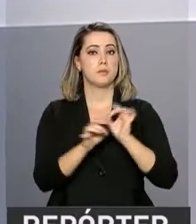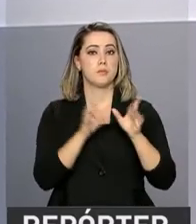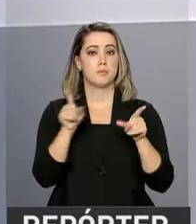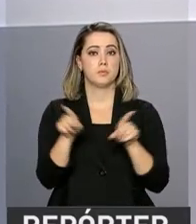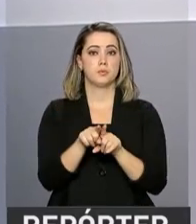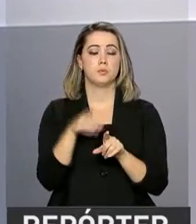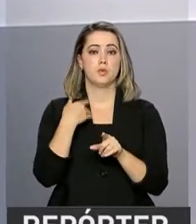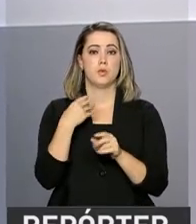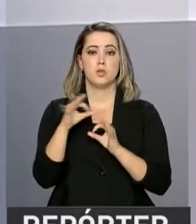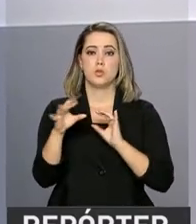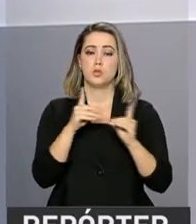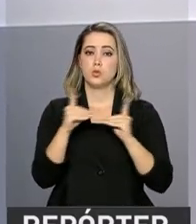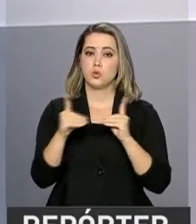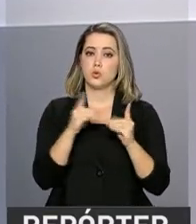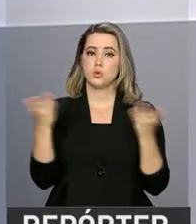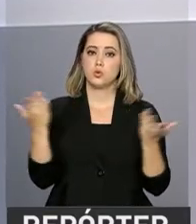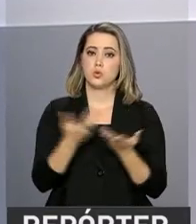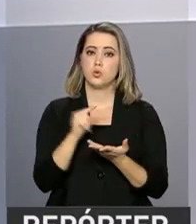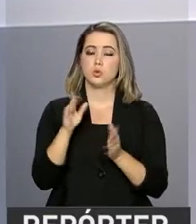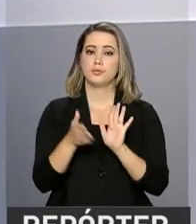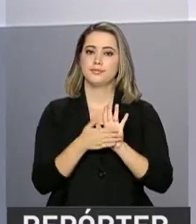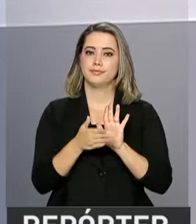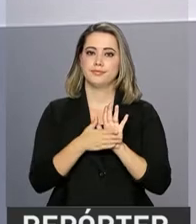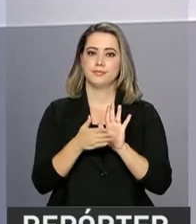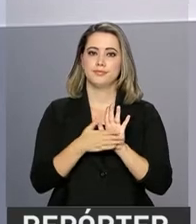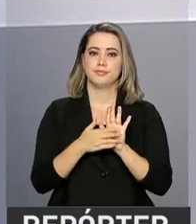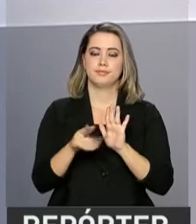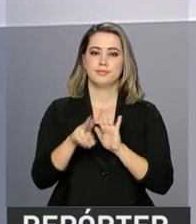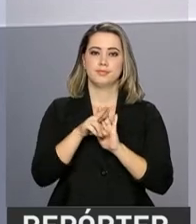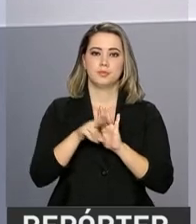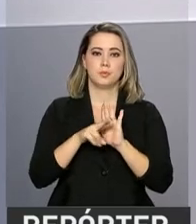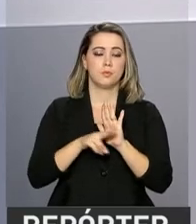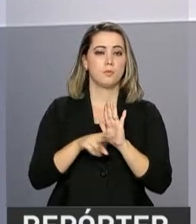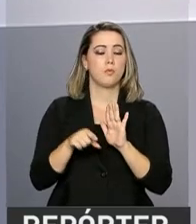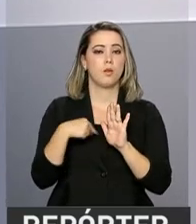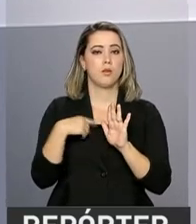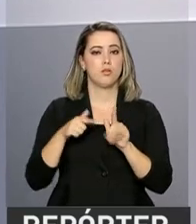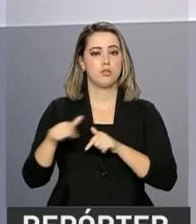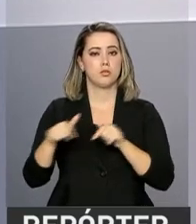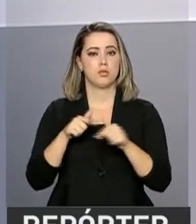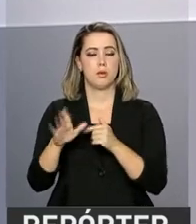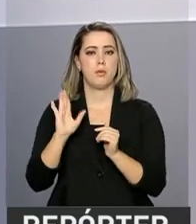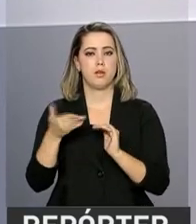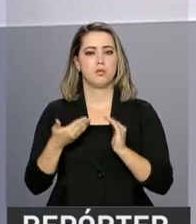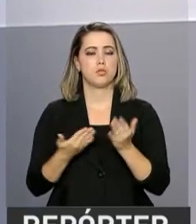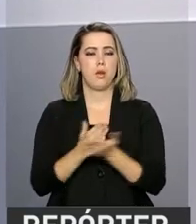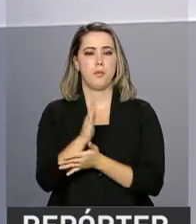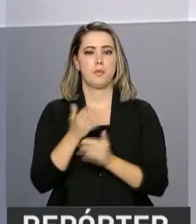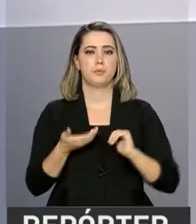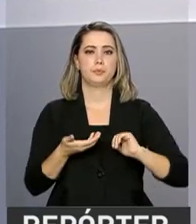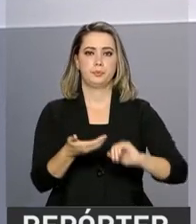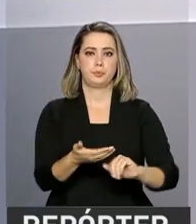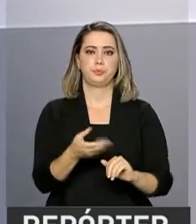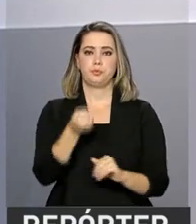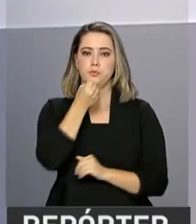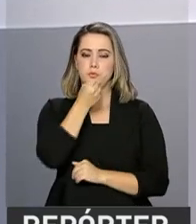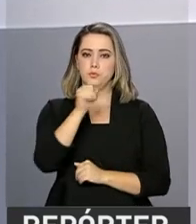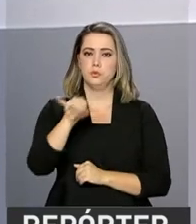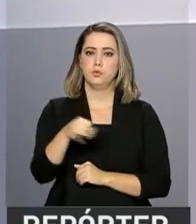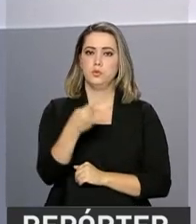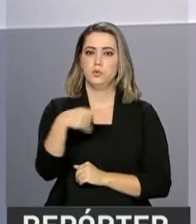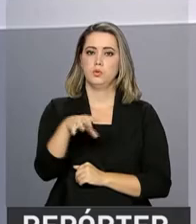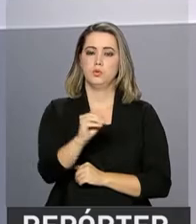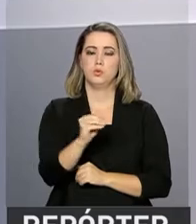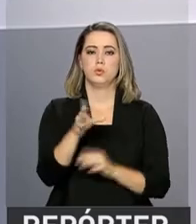começou a discutir hoje a proposta de reforma trabalhista já aprovada na câmara dos deputados o repórter joão pedro